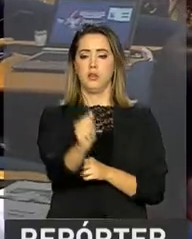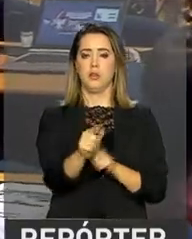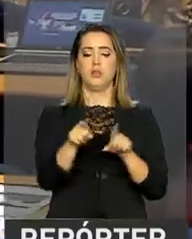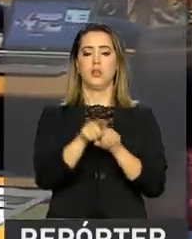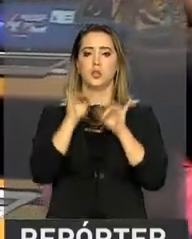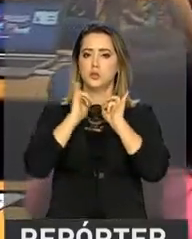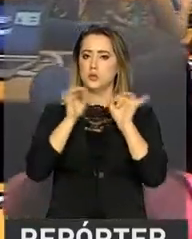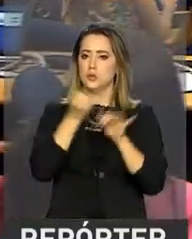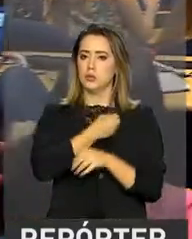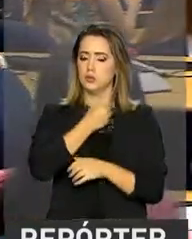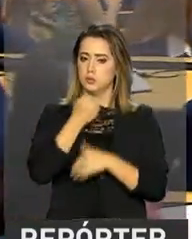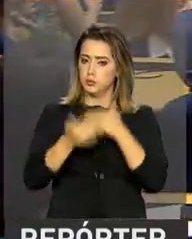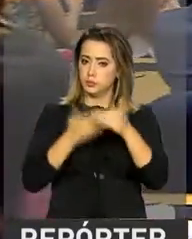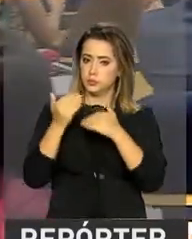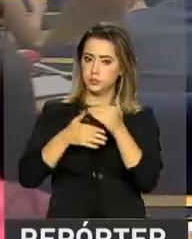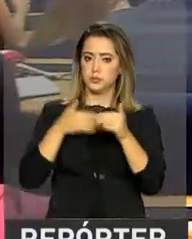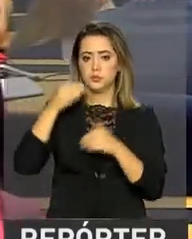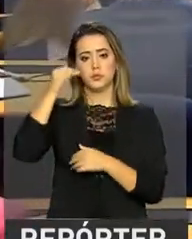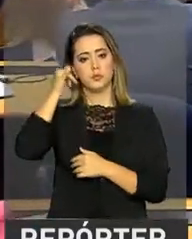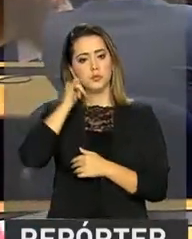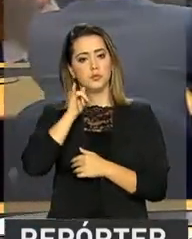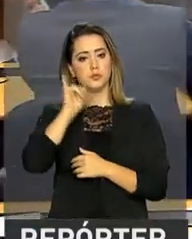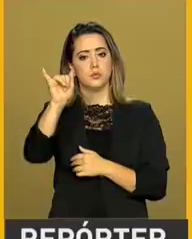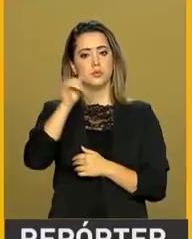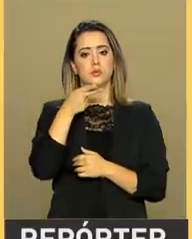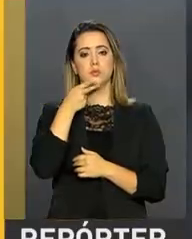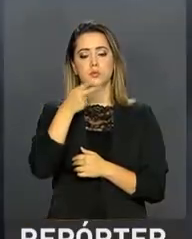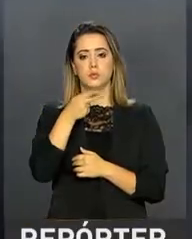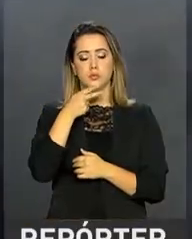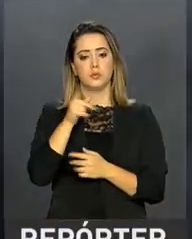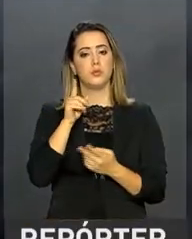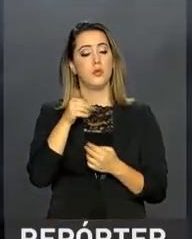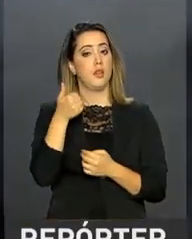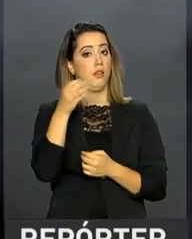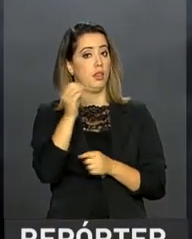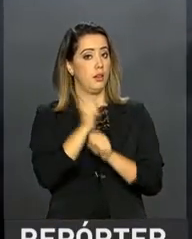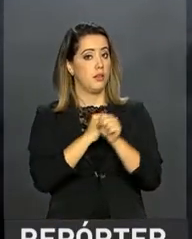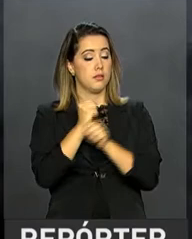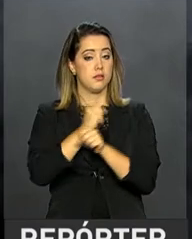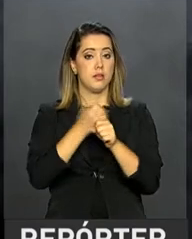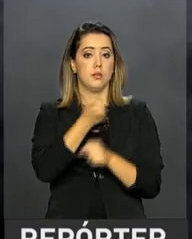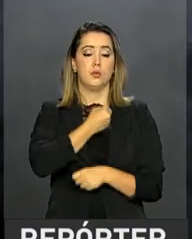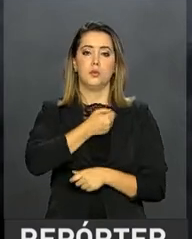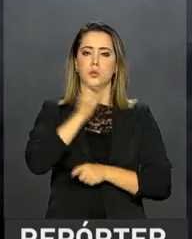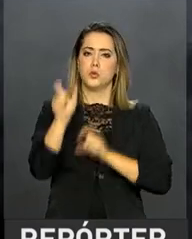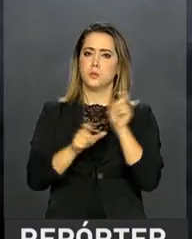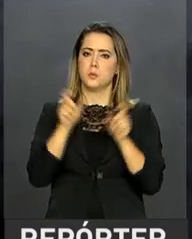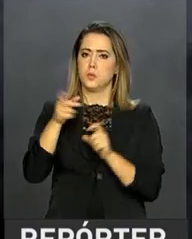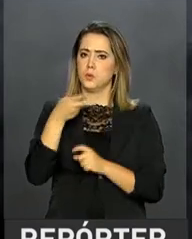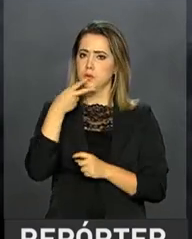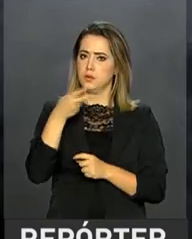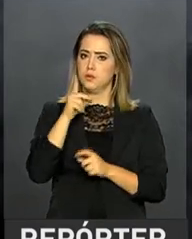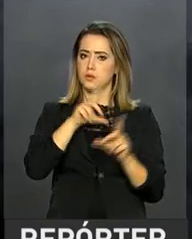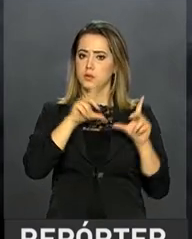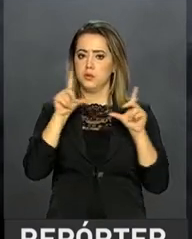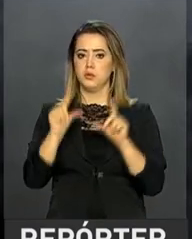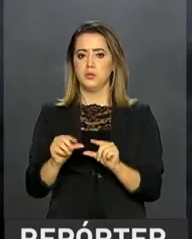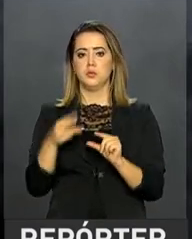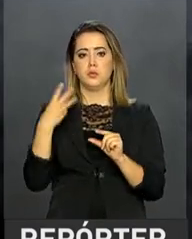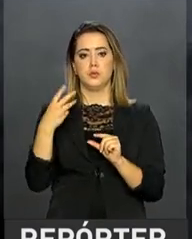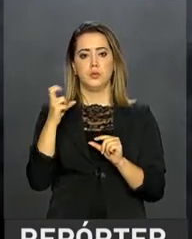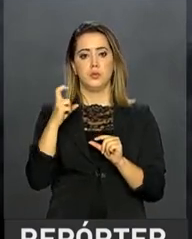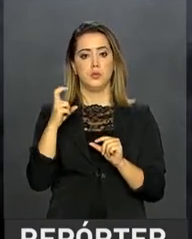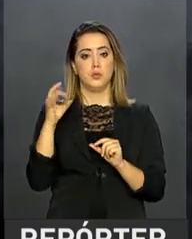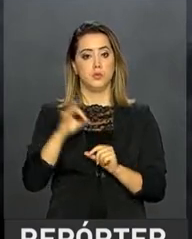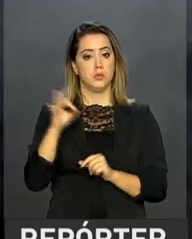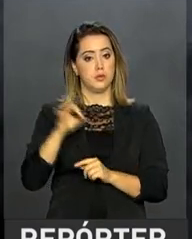divulgaram dados sobre avanços no combate ao fumo no país. Nos últimos 10 anos, o número de fumantes no Brasil caiu